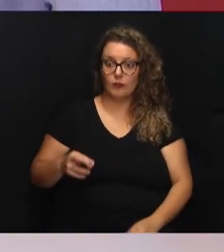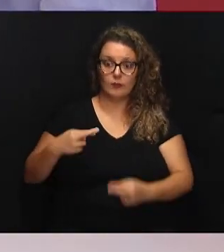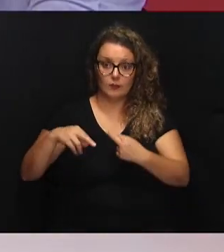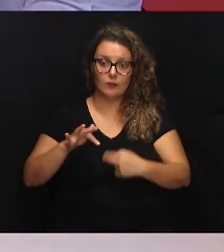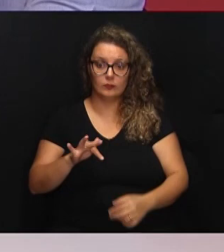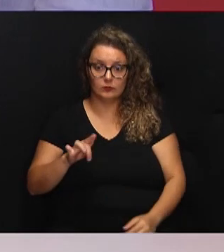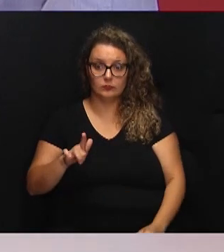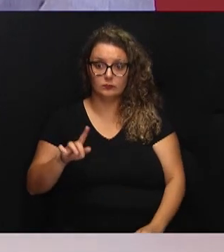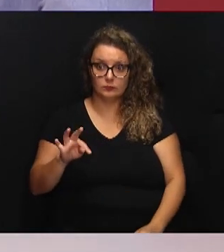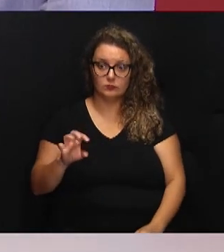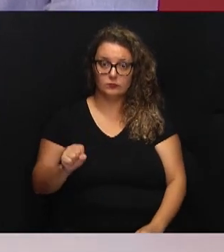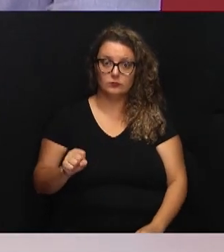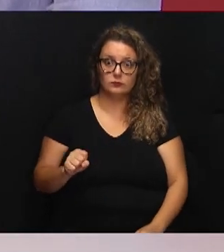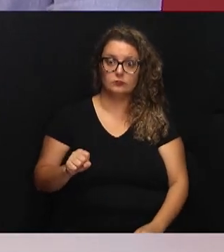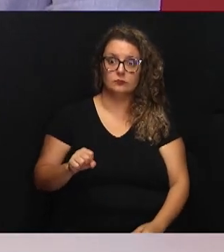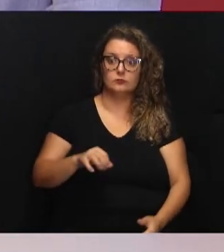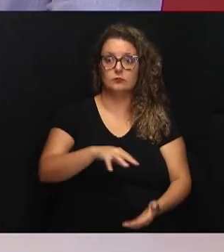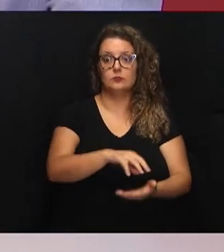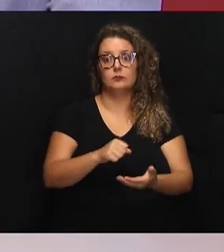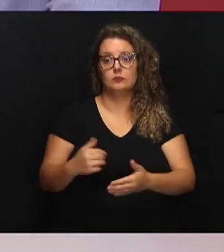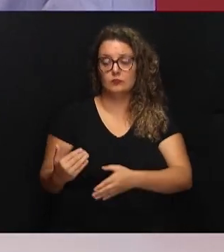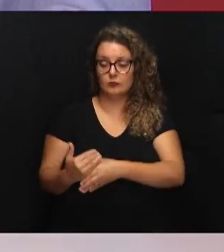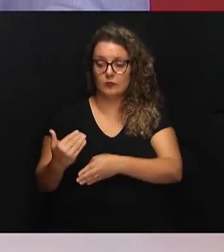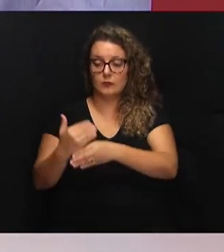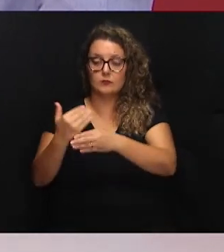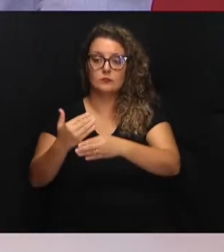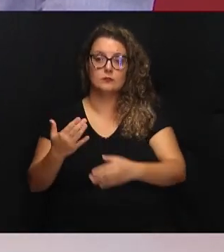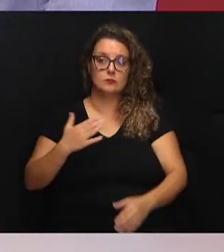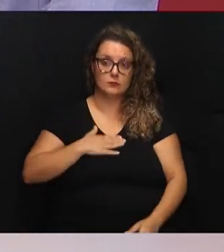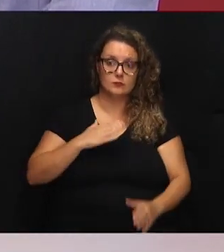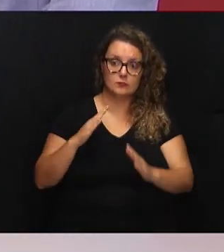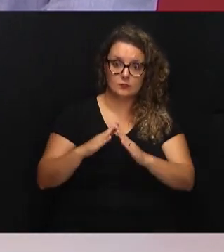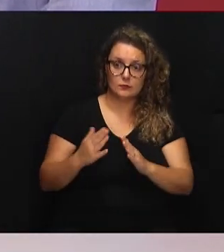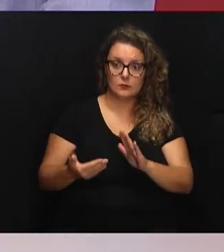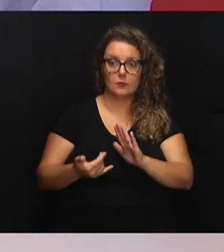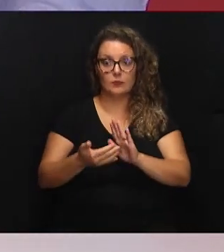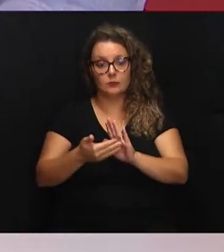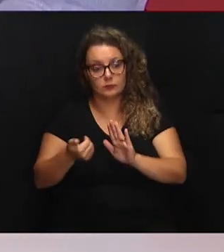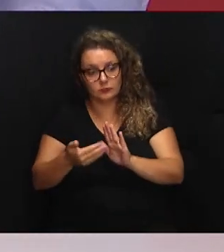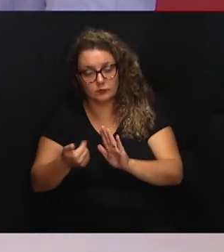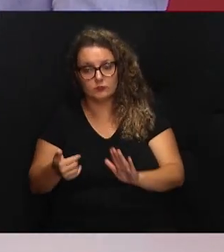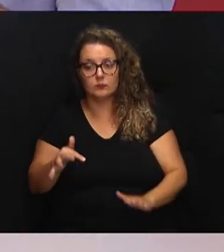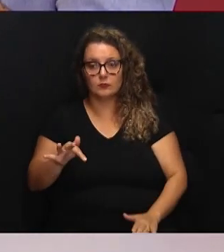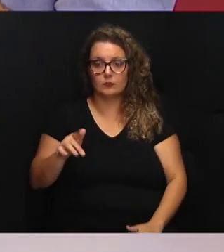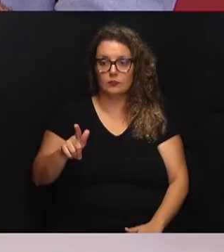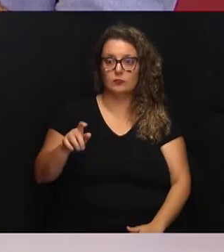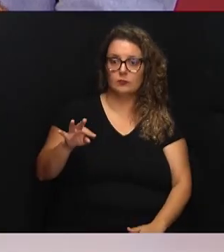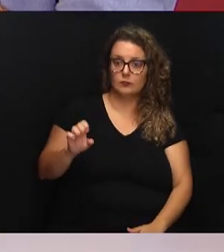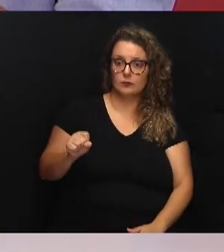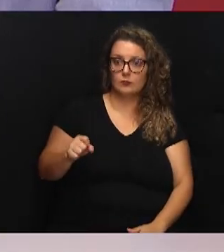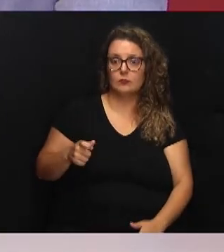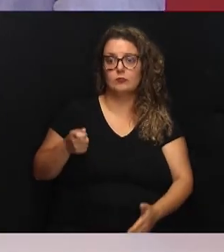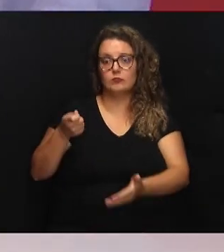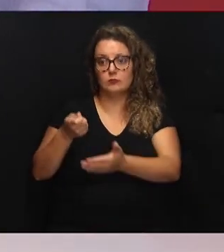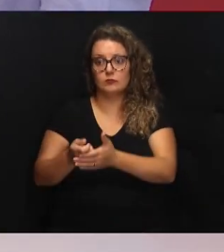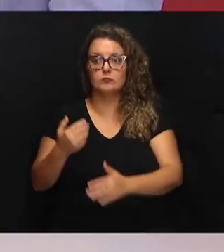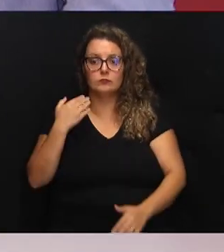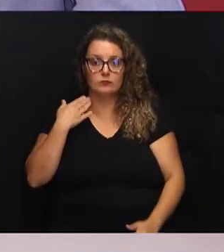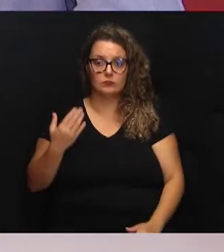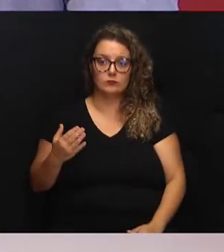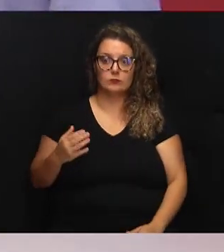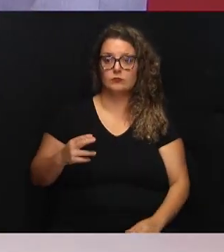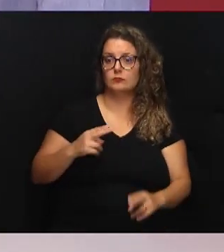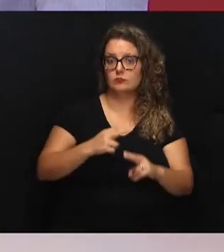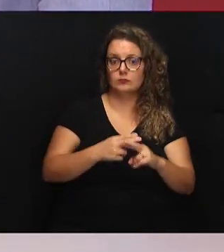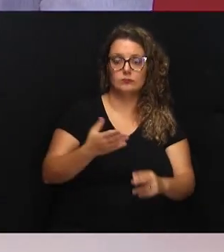FGTS. Então eu saquei, quando eu fui construir uma casa, eu saquei uma parte do meu fundo de garantia como parte da entrada para o banco, para a Caixa